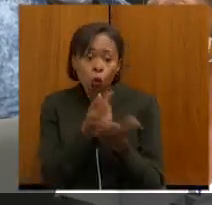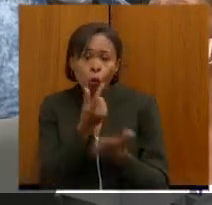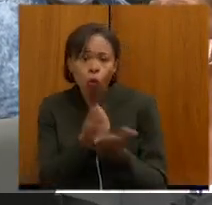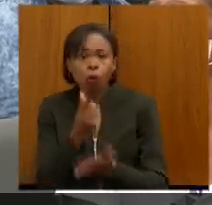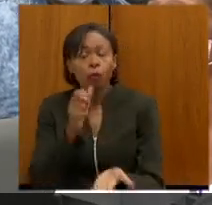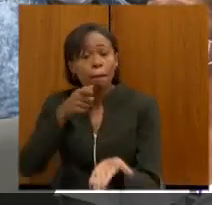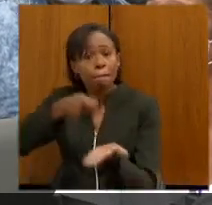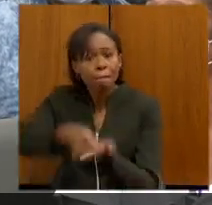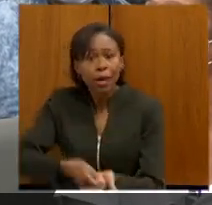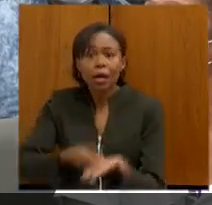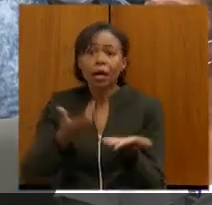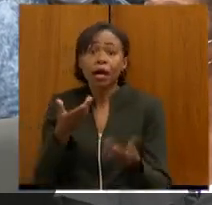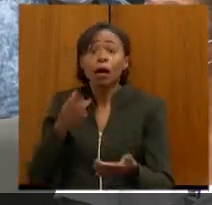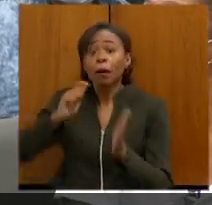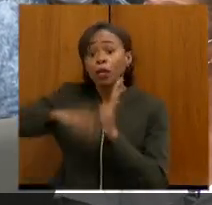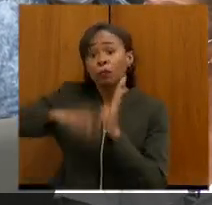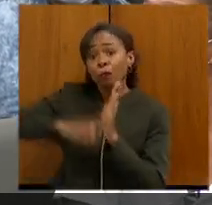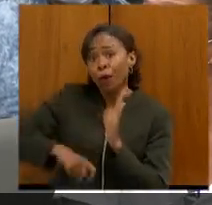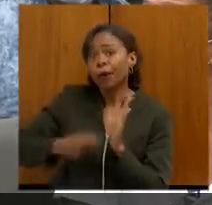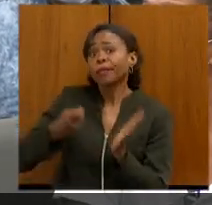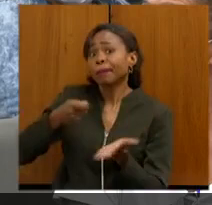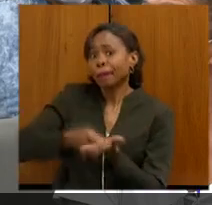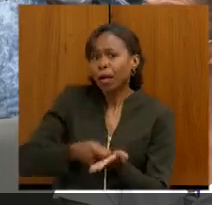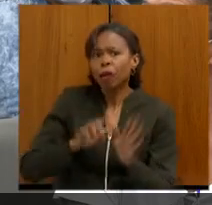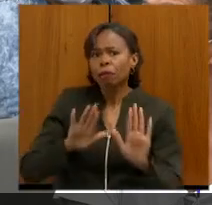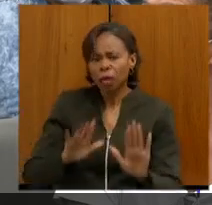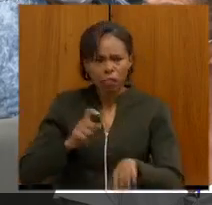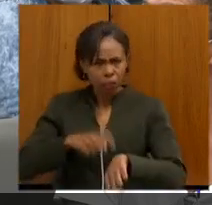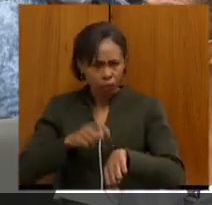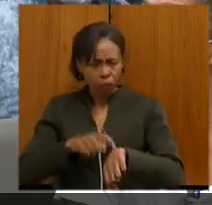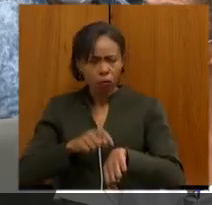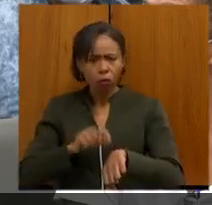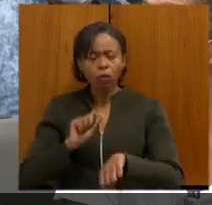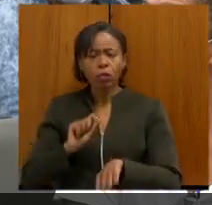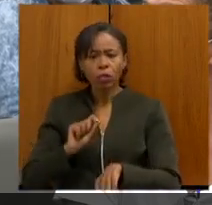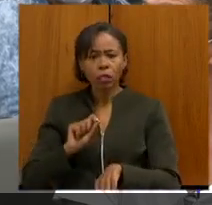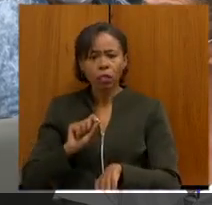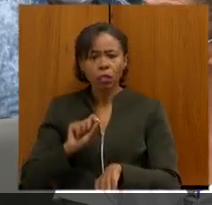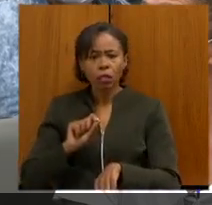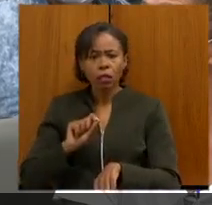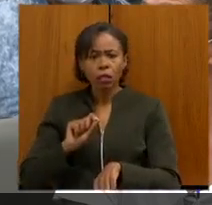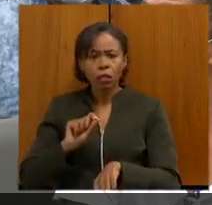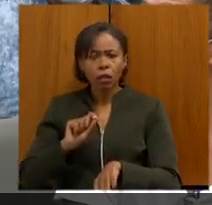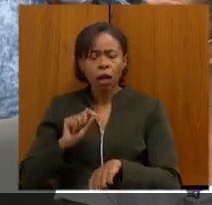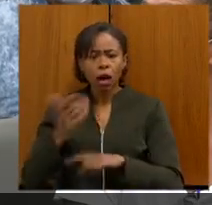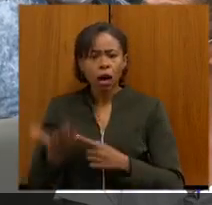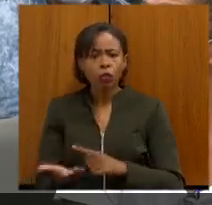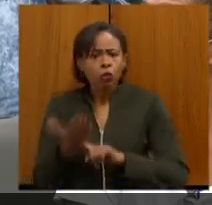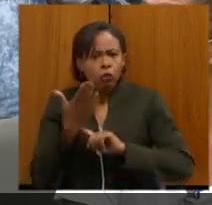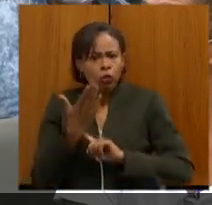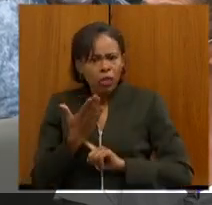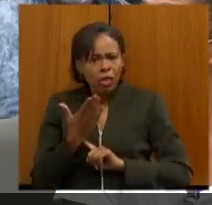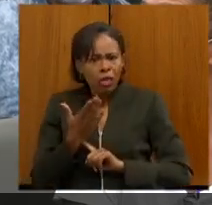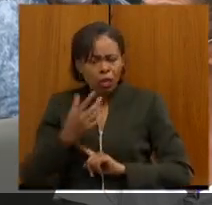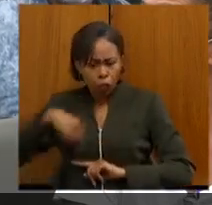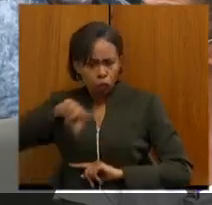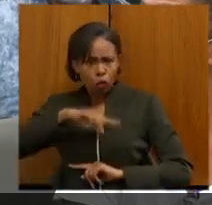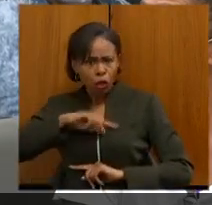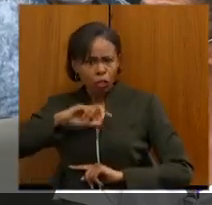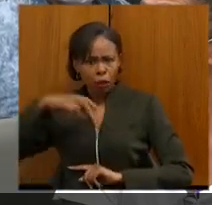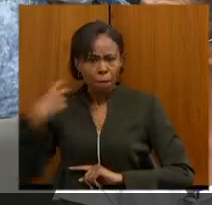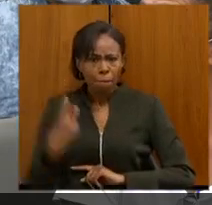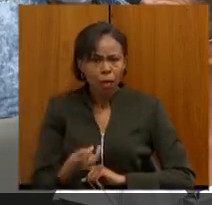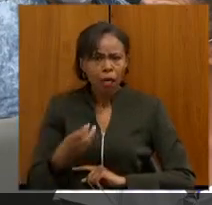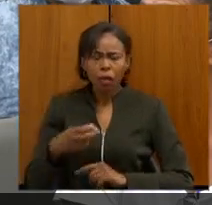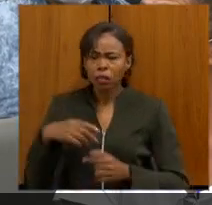paga a gente contribui com os nossos impostos E por que que na hora de bater é o sol nosso corpo os nossos corpos que sente em